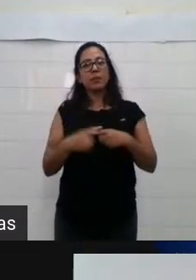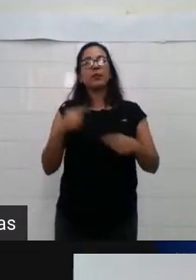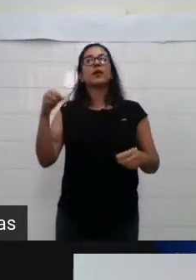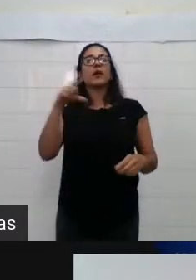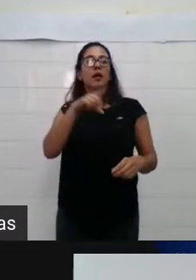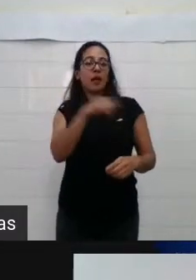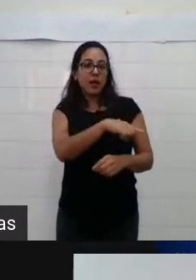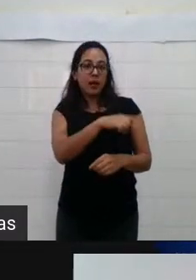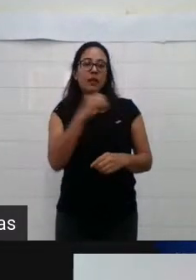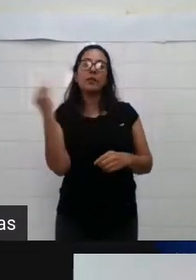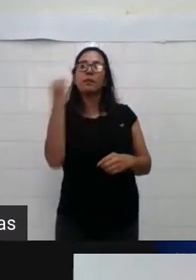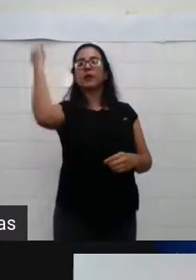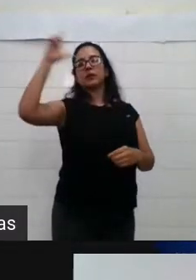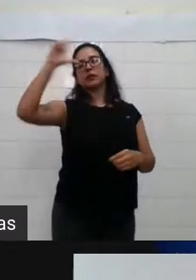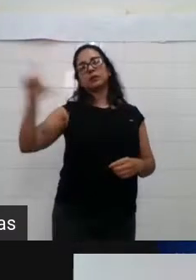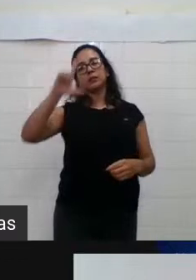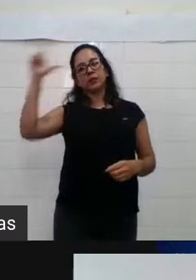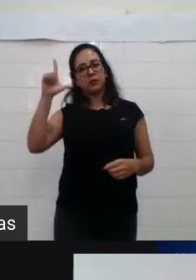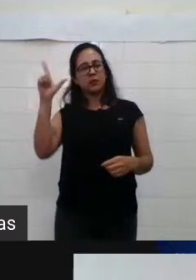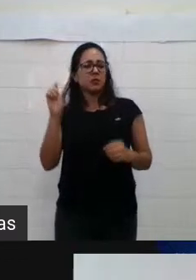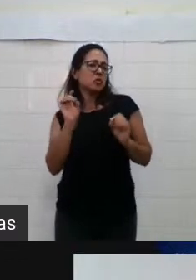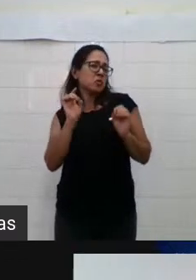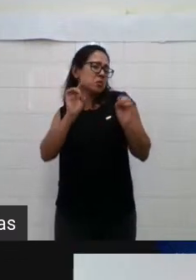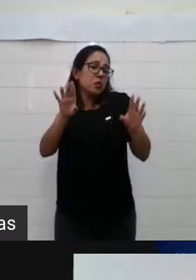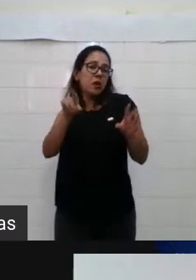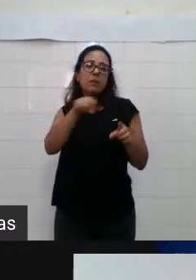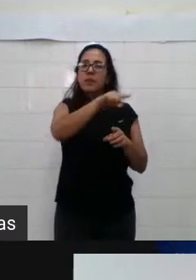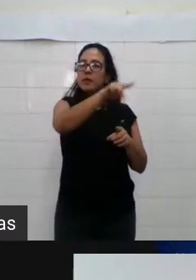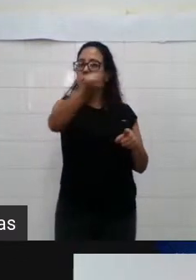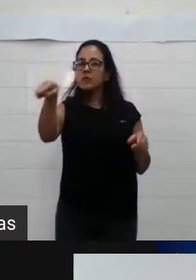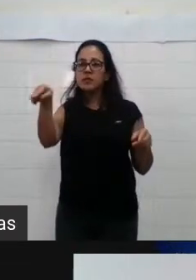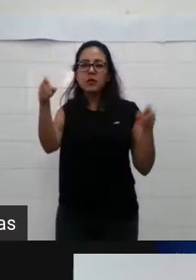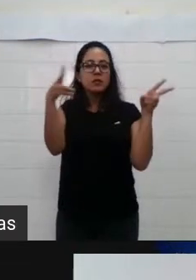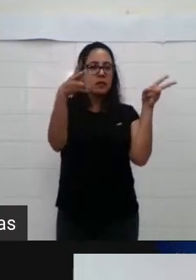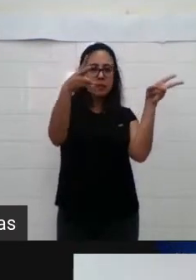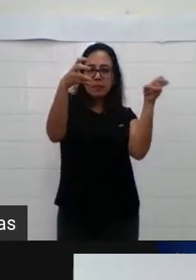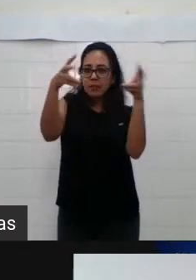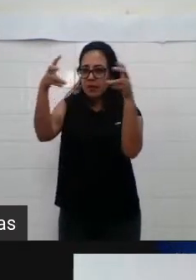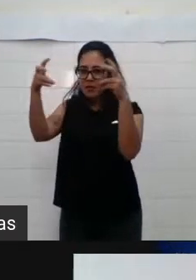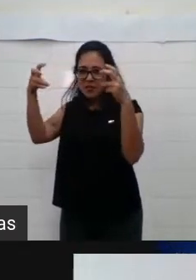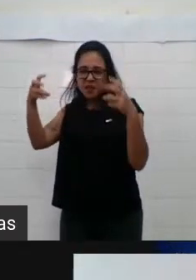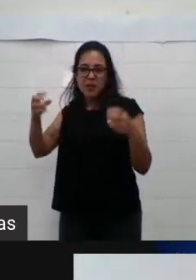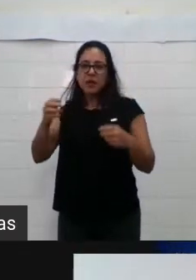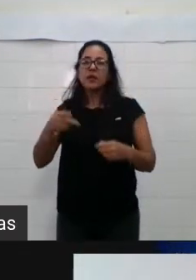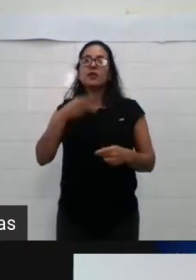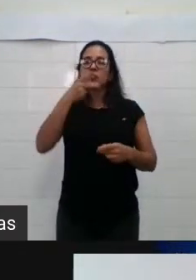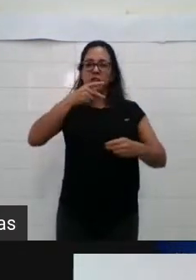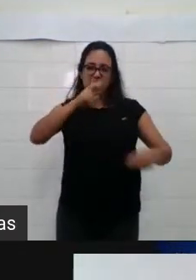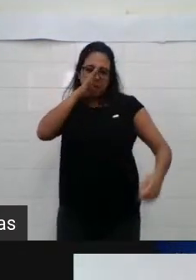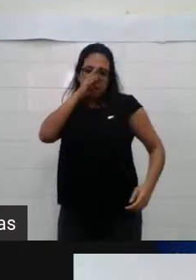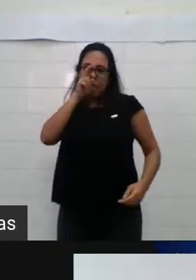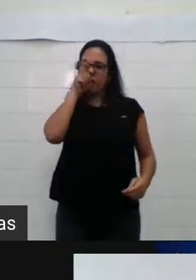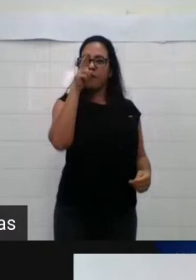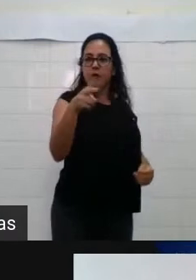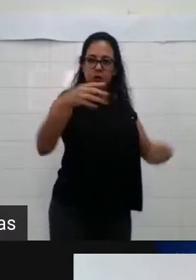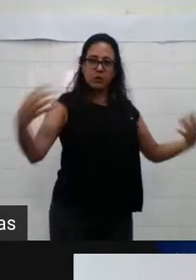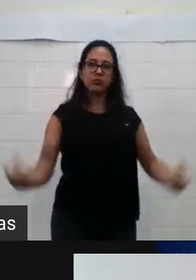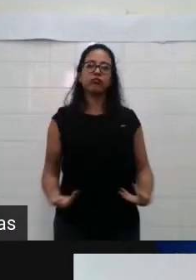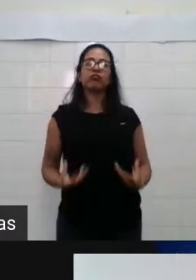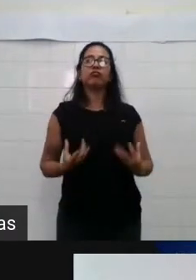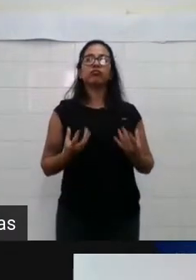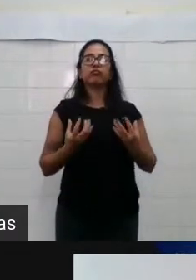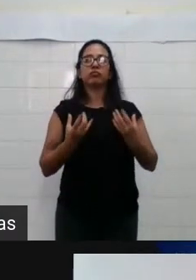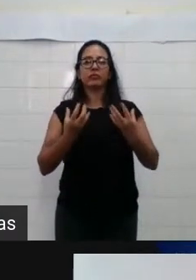não trazem. Então, assim, é só para você sentir o calor, tá, da sua fala, que mesmo aqui sendo online, está